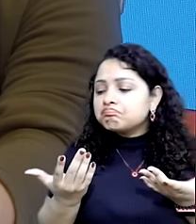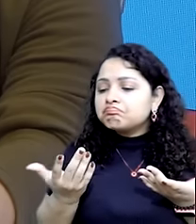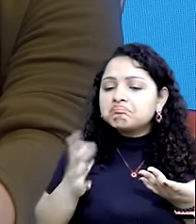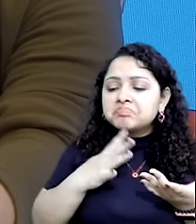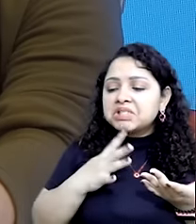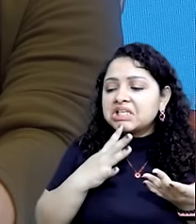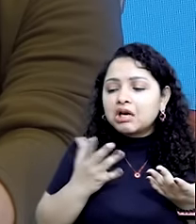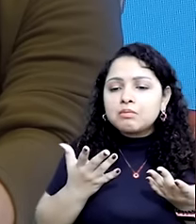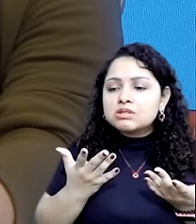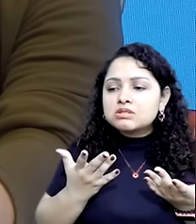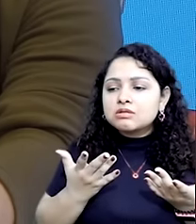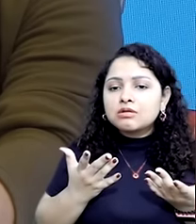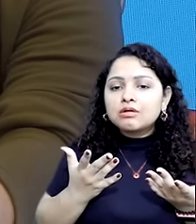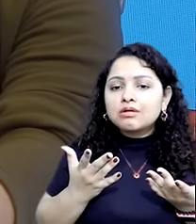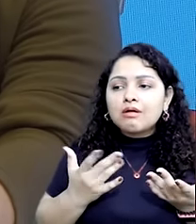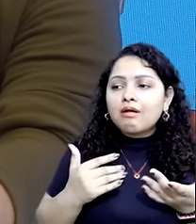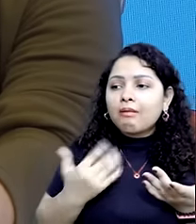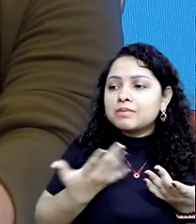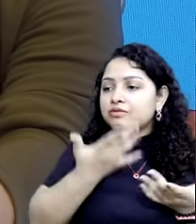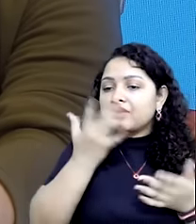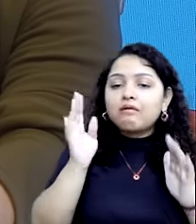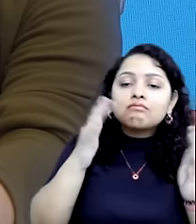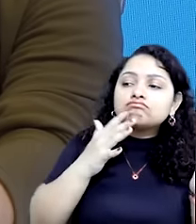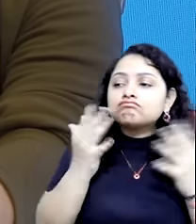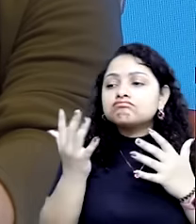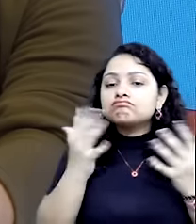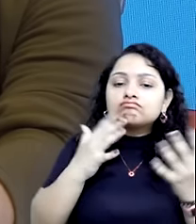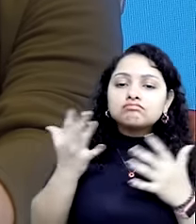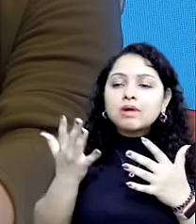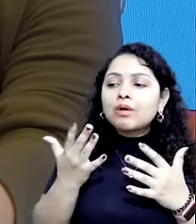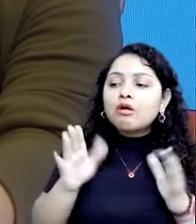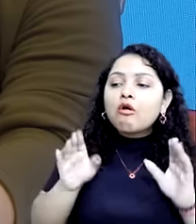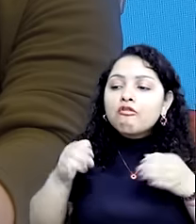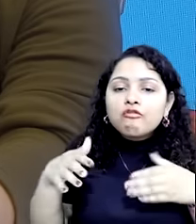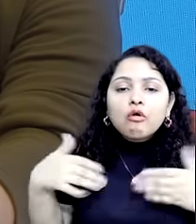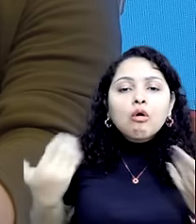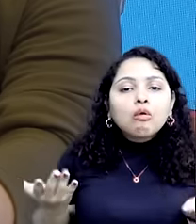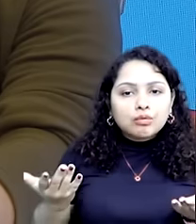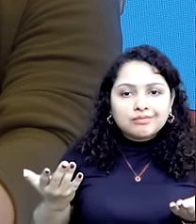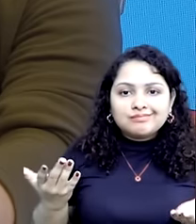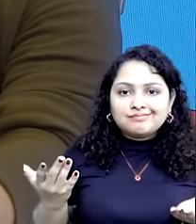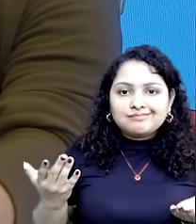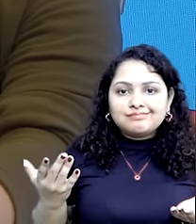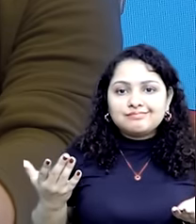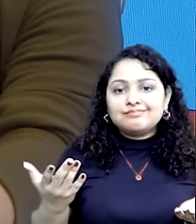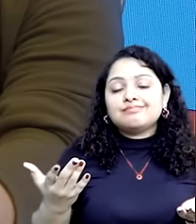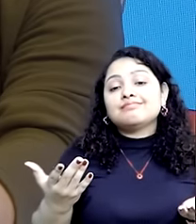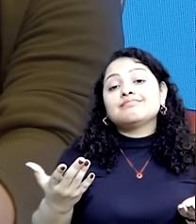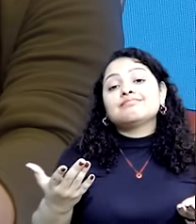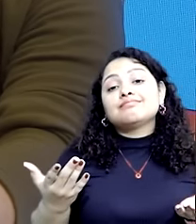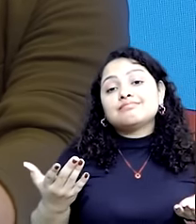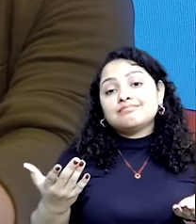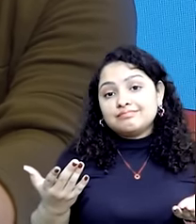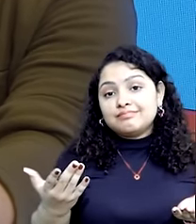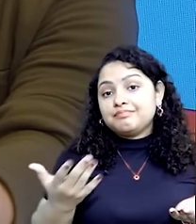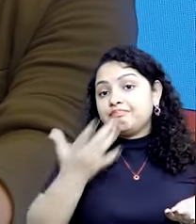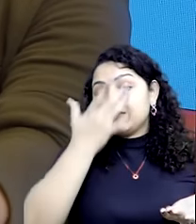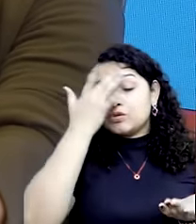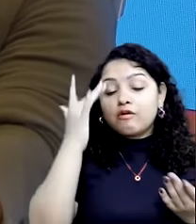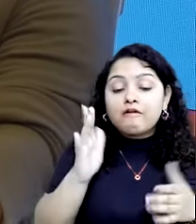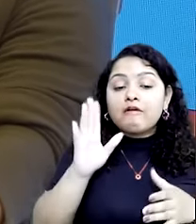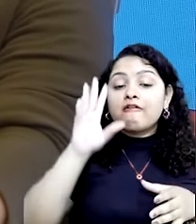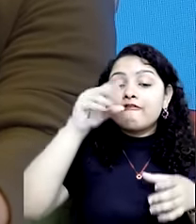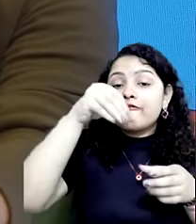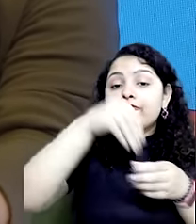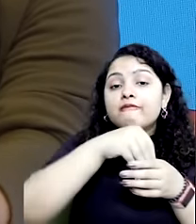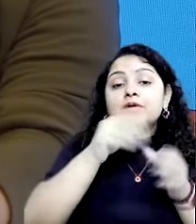produto em si e isso é muito comum de acontecer por quê Porque às vezes dá se então atenção maior ao cenário e